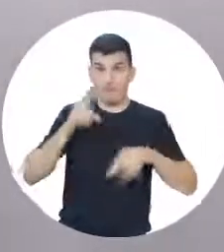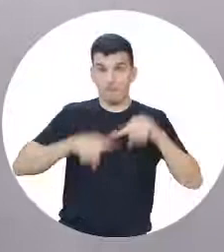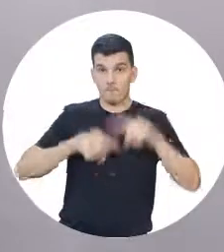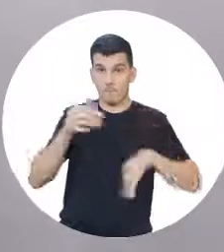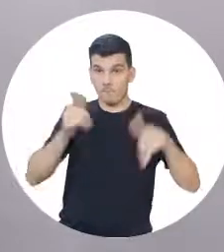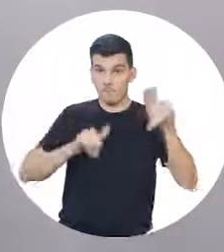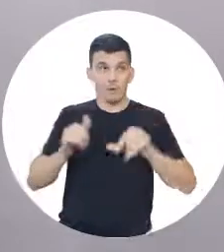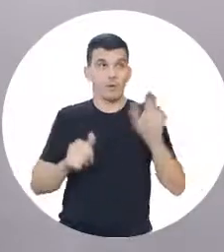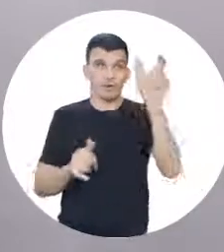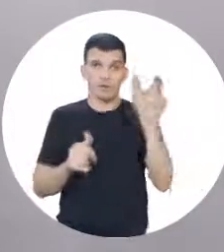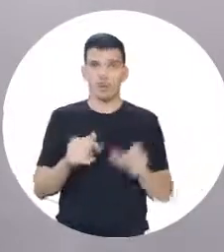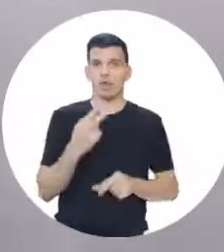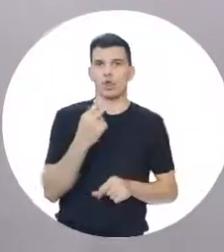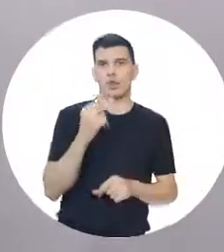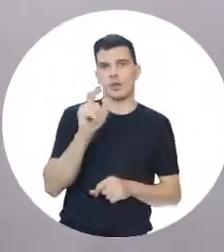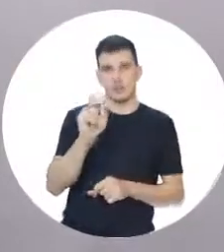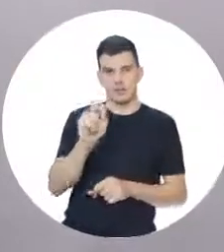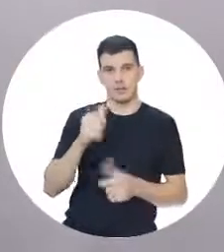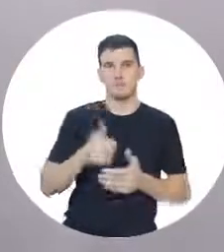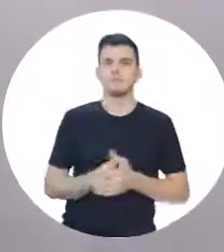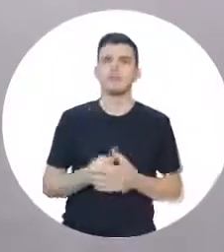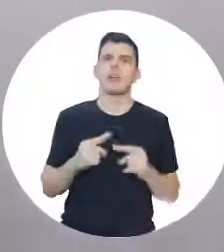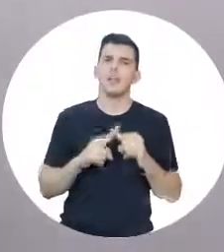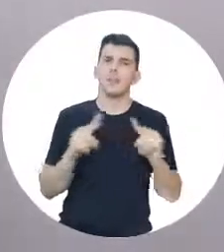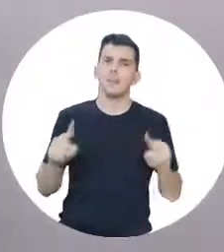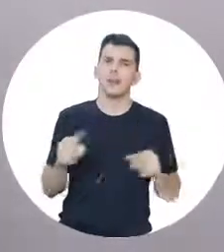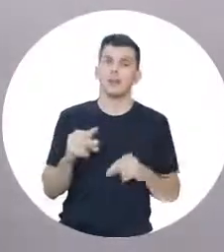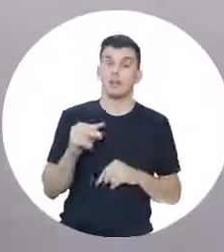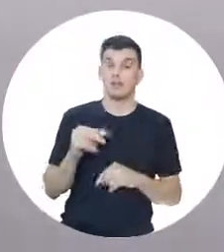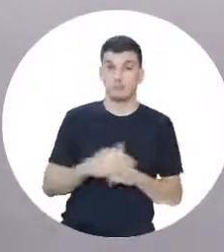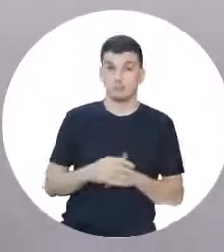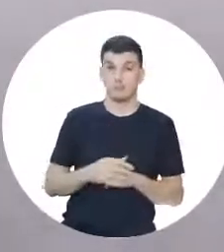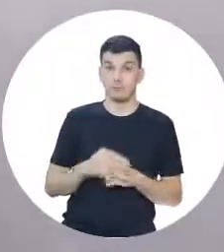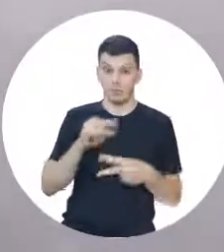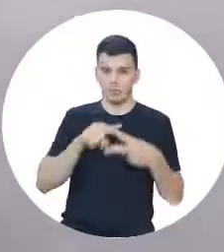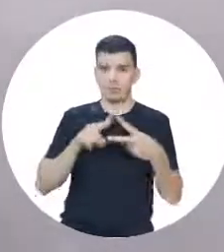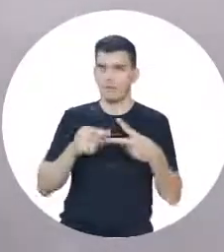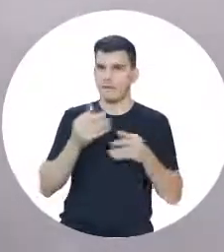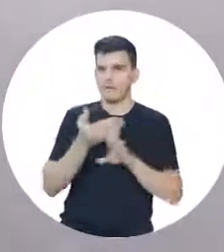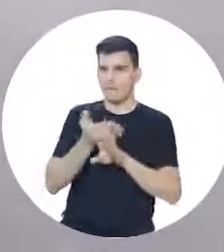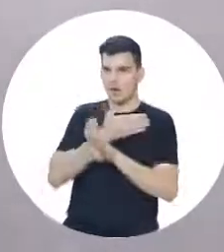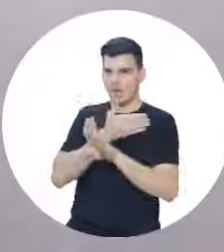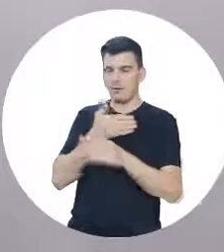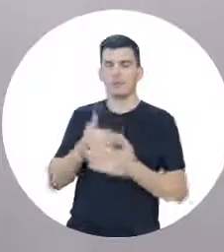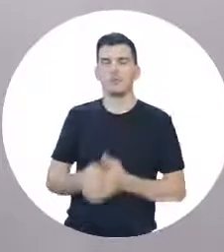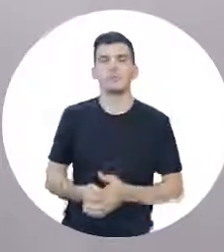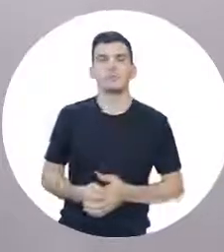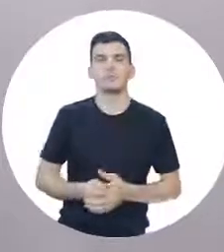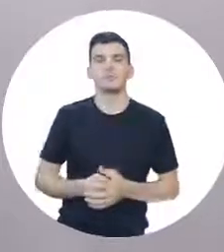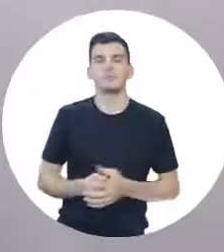Qualquer elemento da família 2A. Só que da 2A, duas exceções.